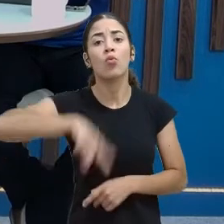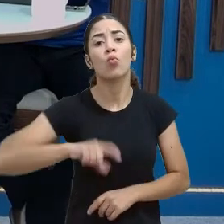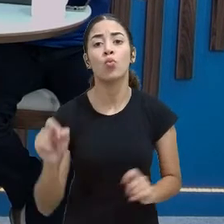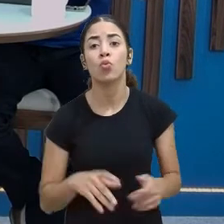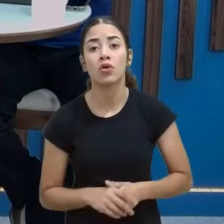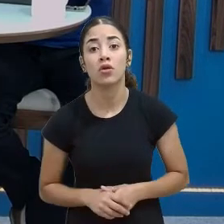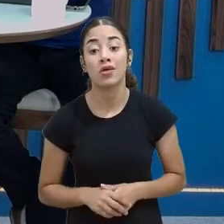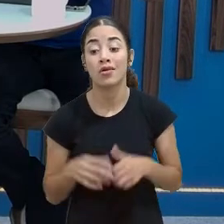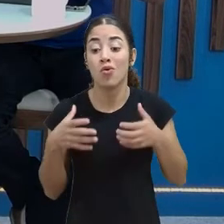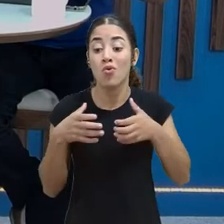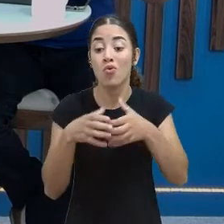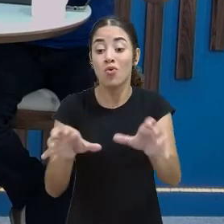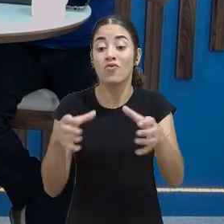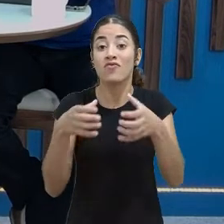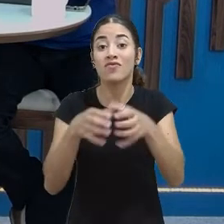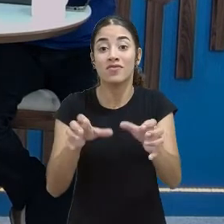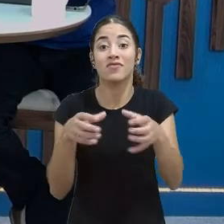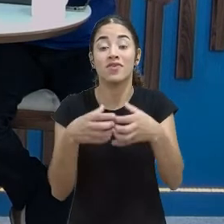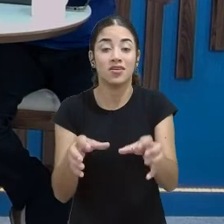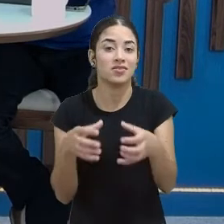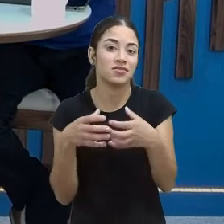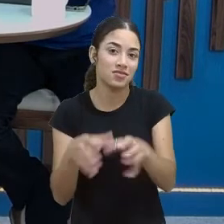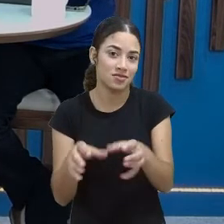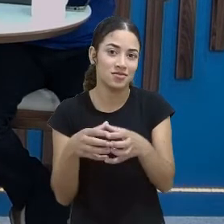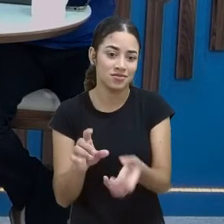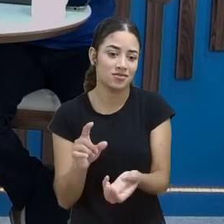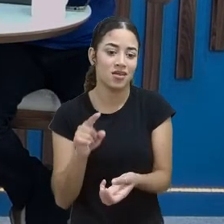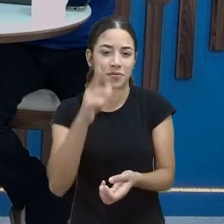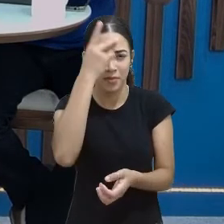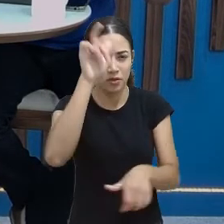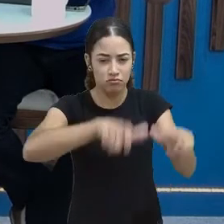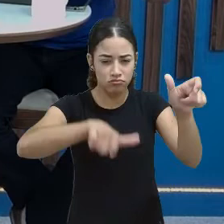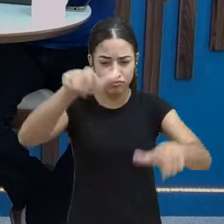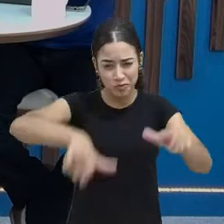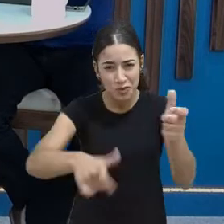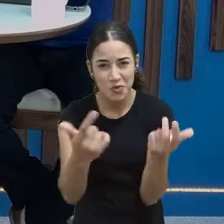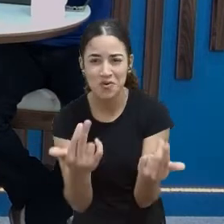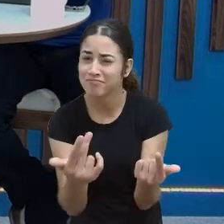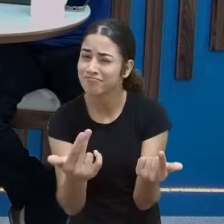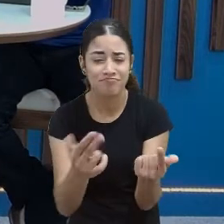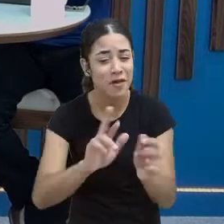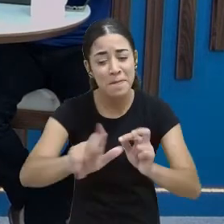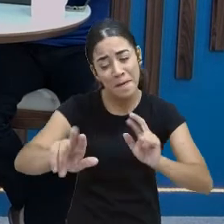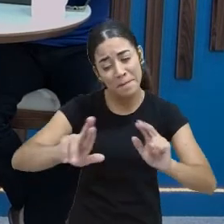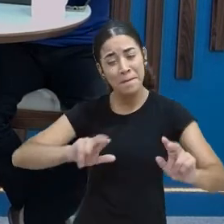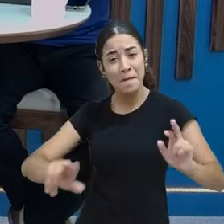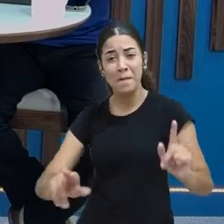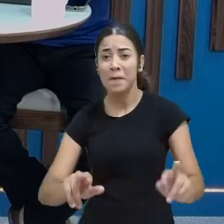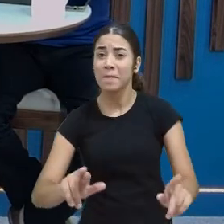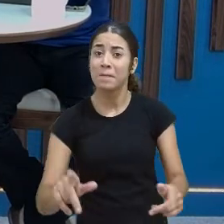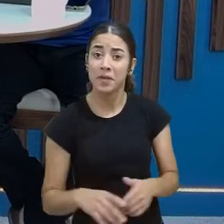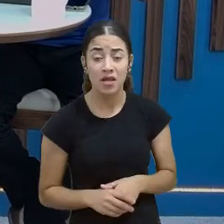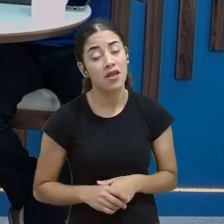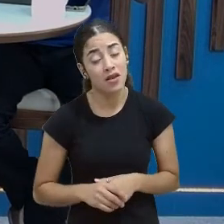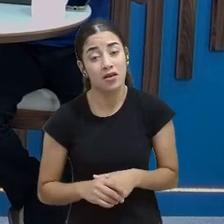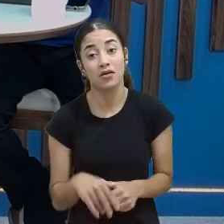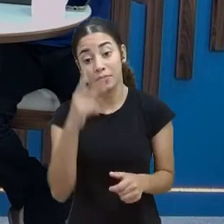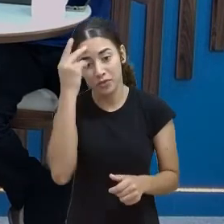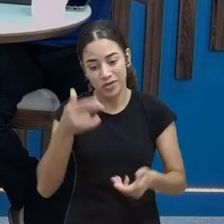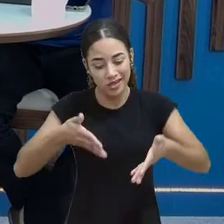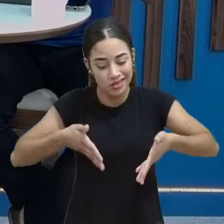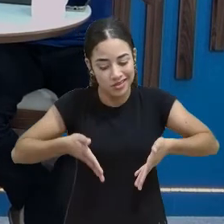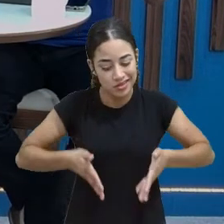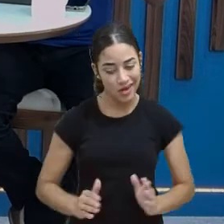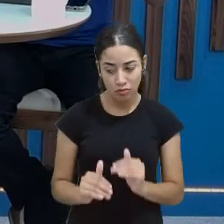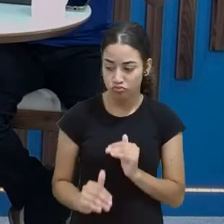É a convivência com os nossos diferentes. Não é? Porque as pessoas, elas nascem, têm